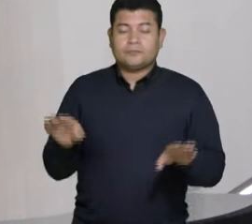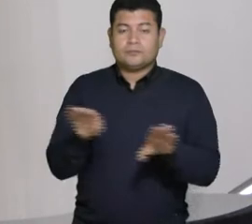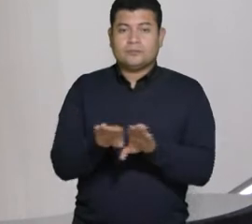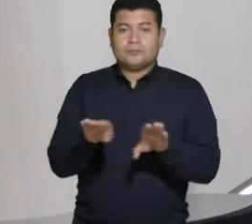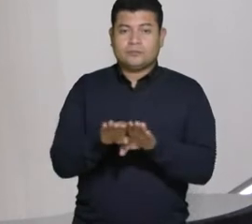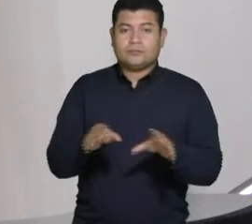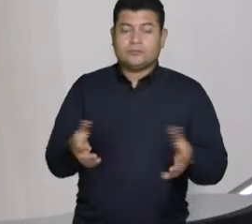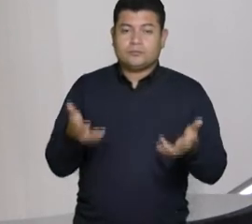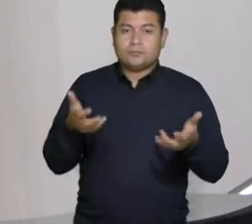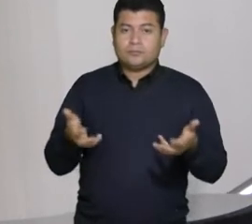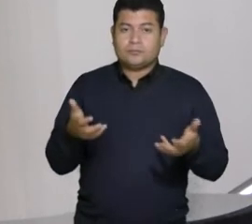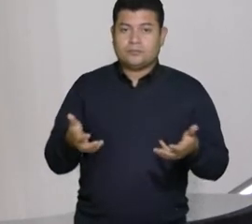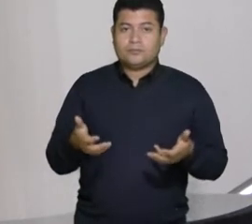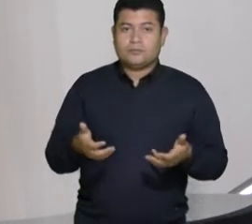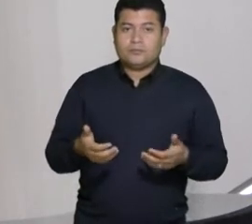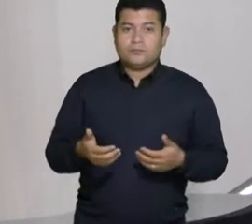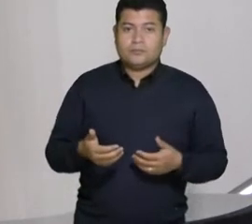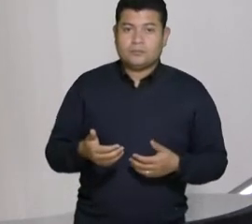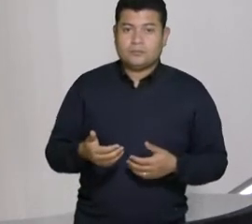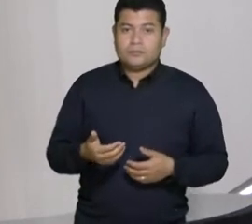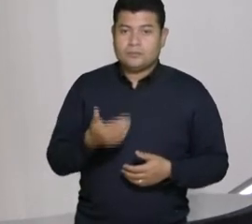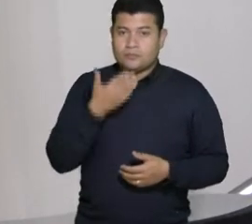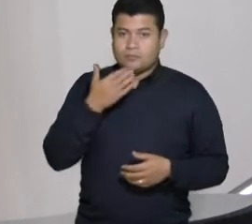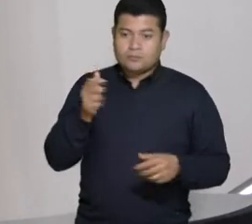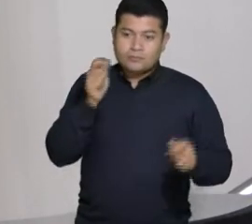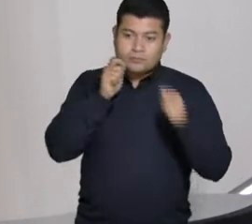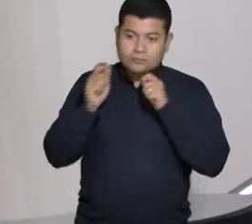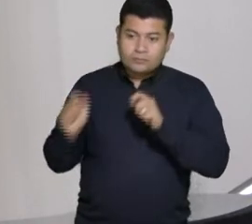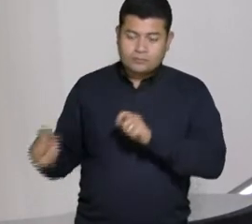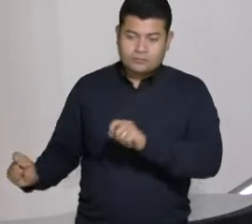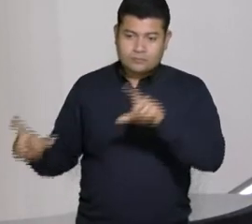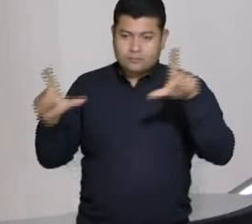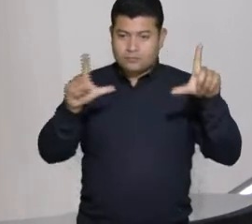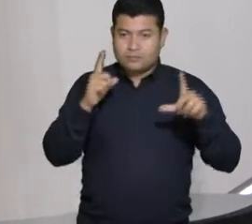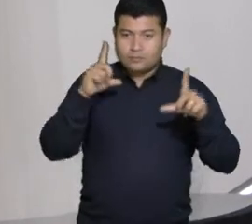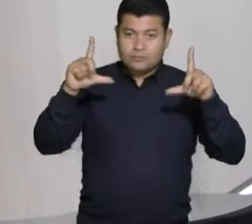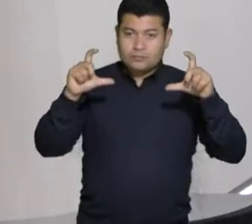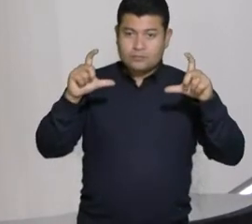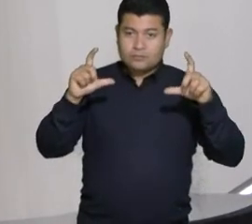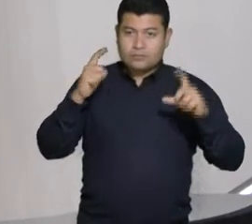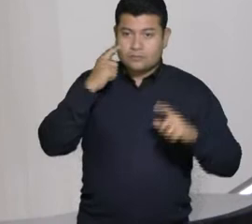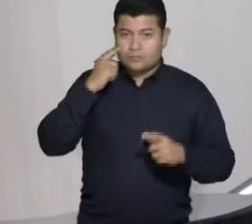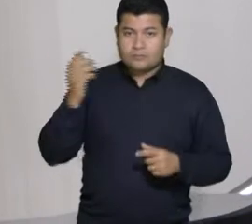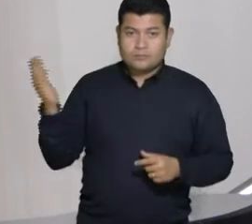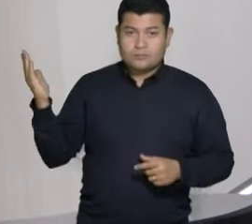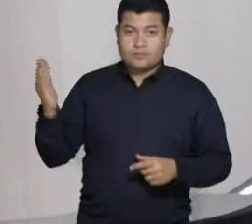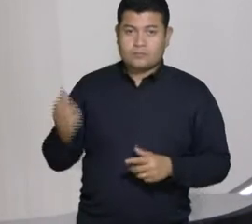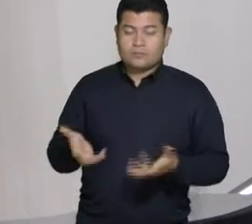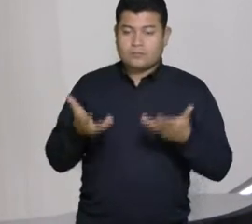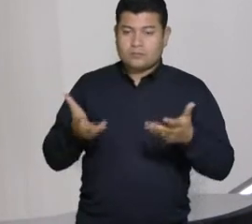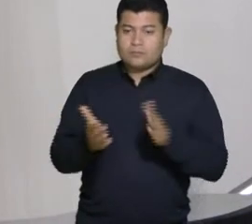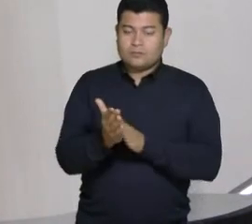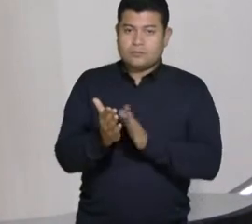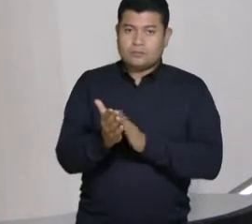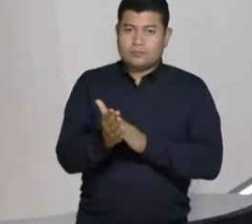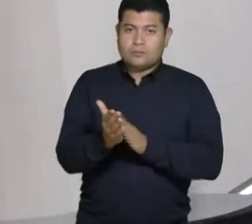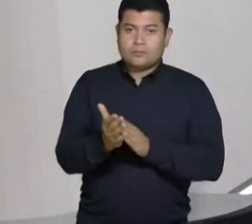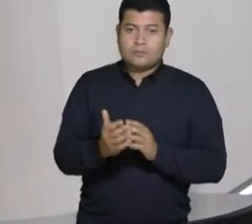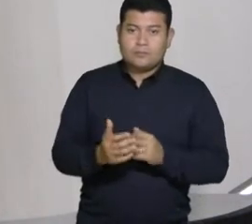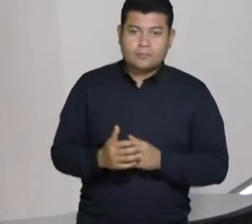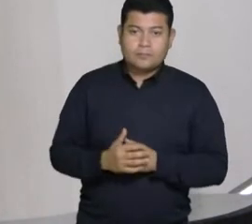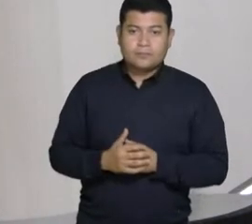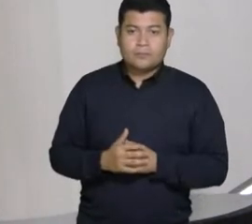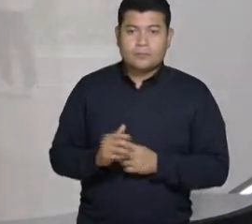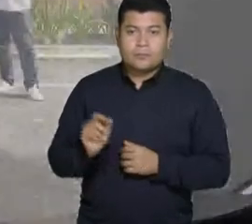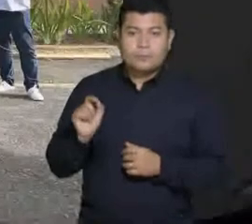quero senhor presidente peço o meu da assessoria que coloca uma foto no ar quero parabenizar bota a foto lá o meu